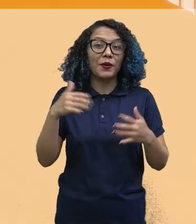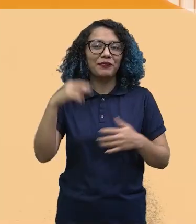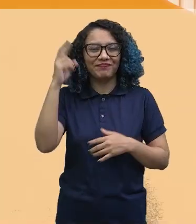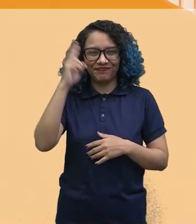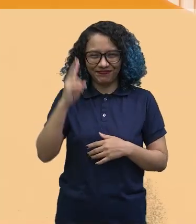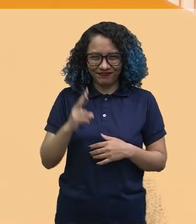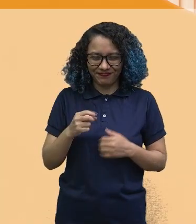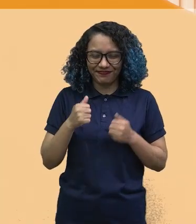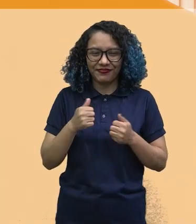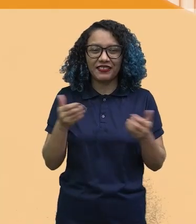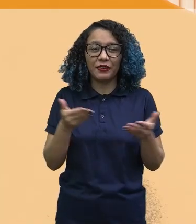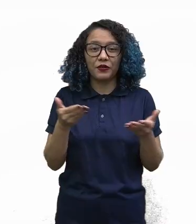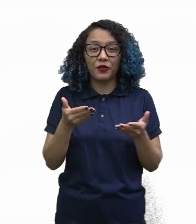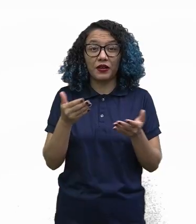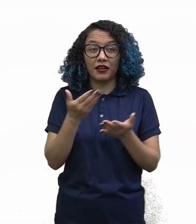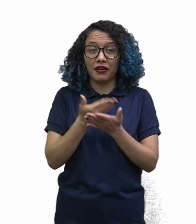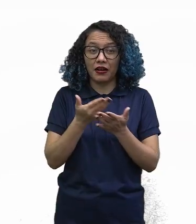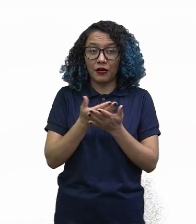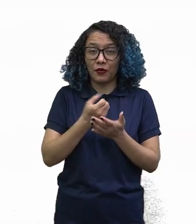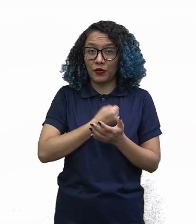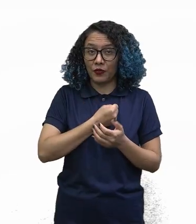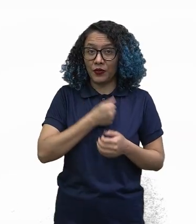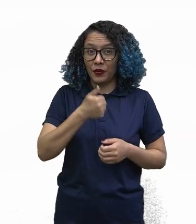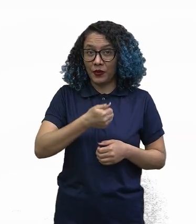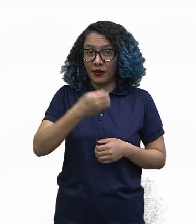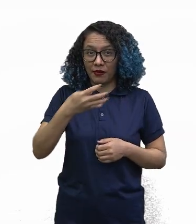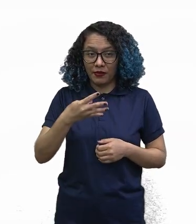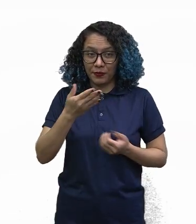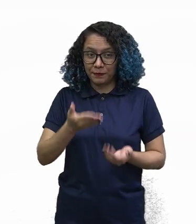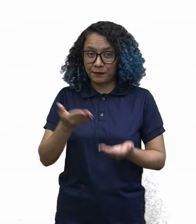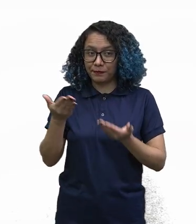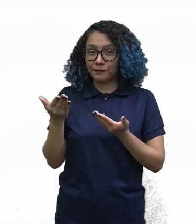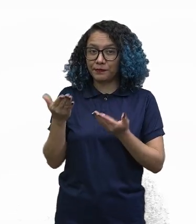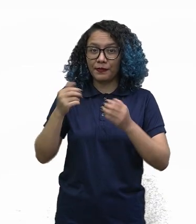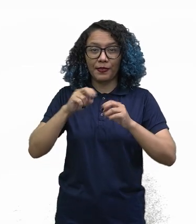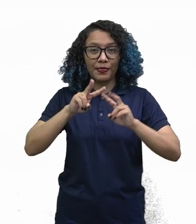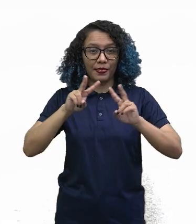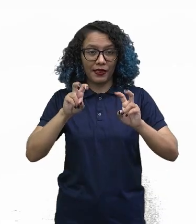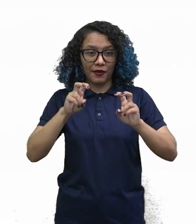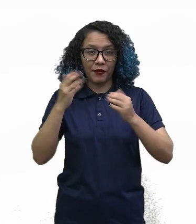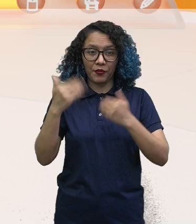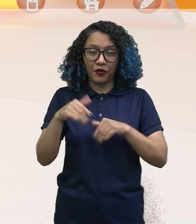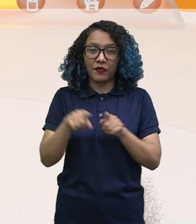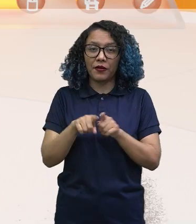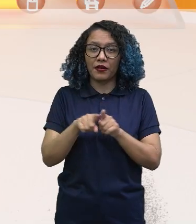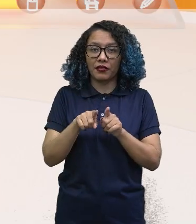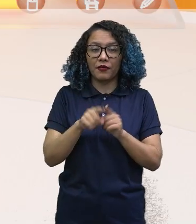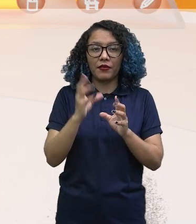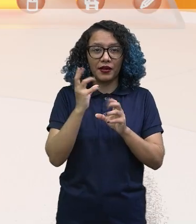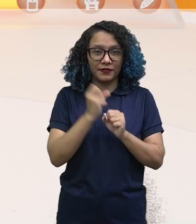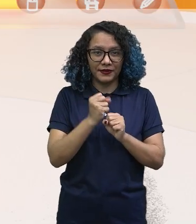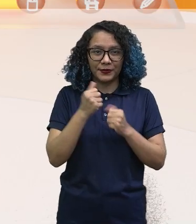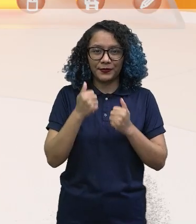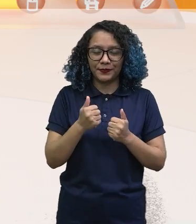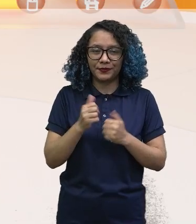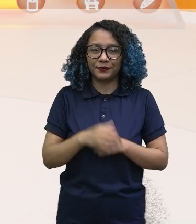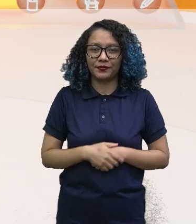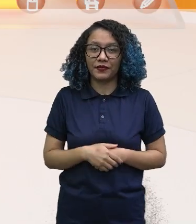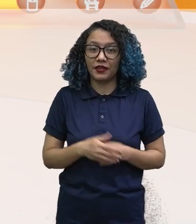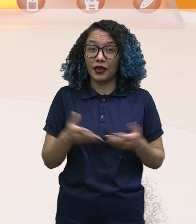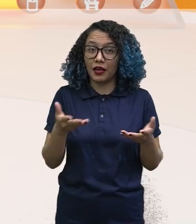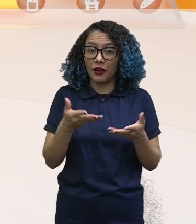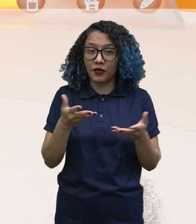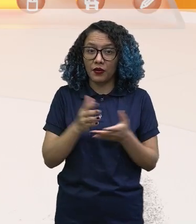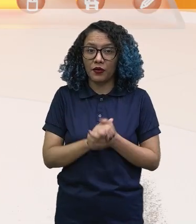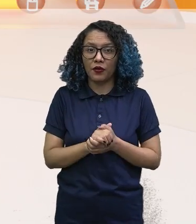História. Vamos à nossa aula de número 14, aula de revisão e avaliação. E nesse